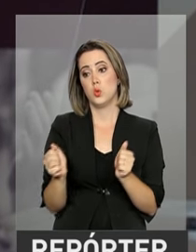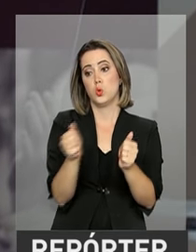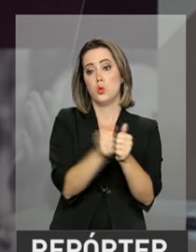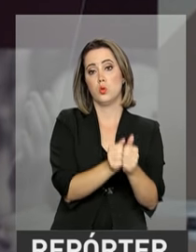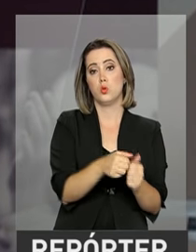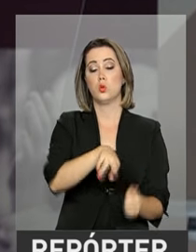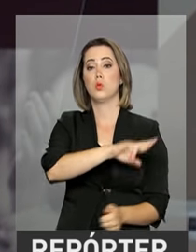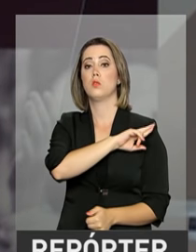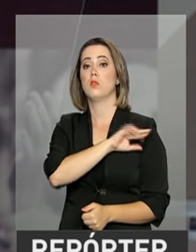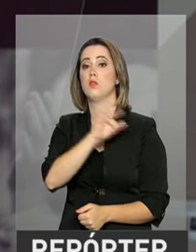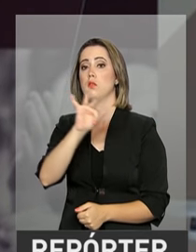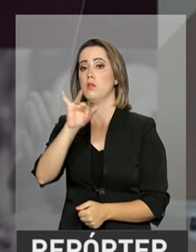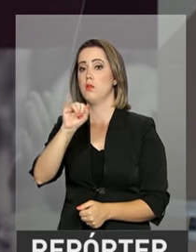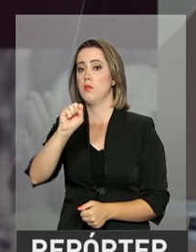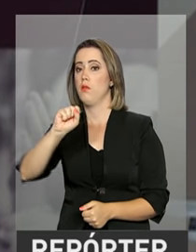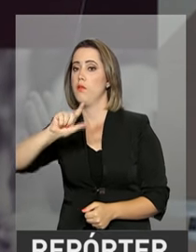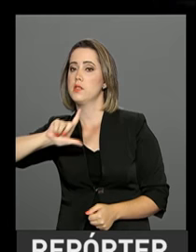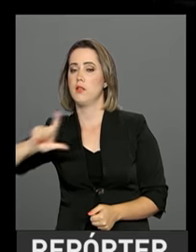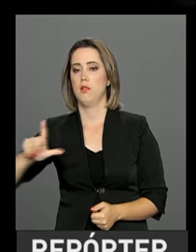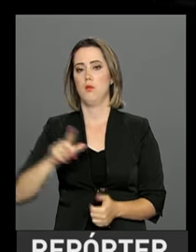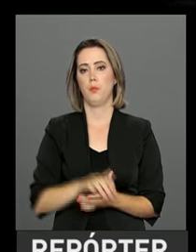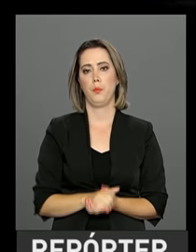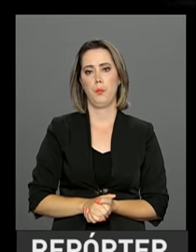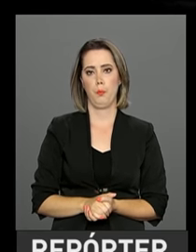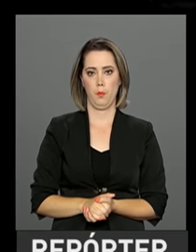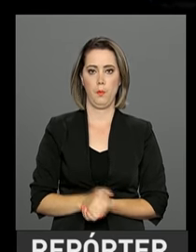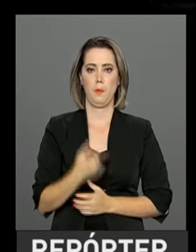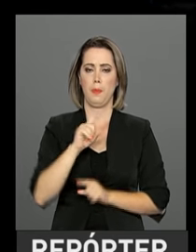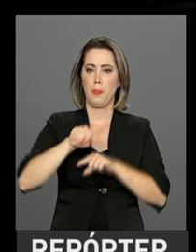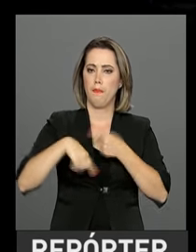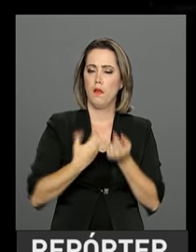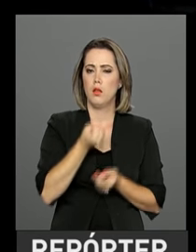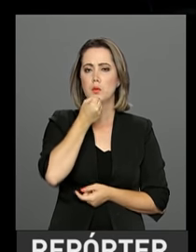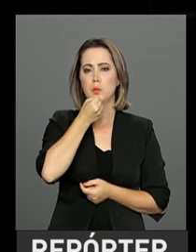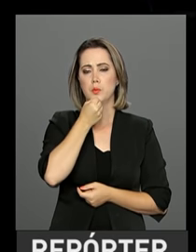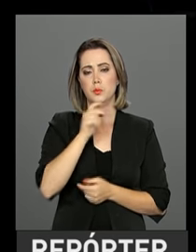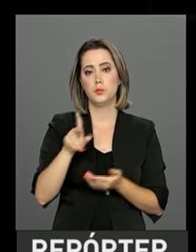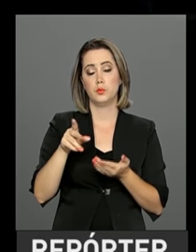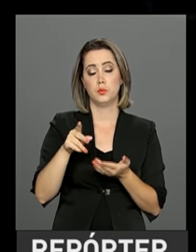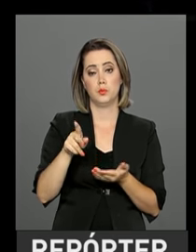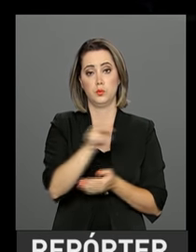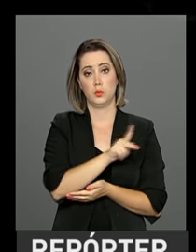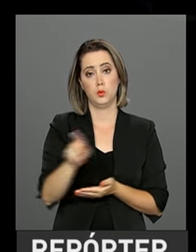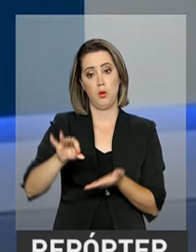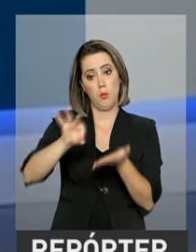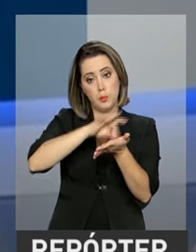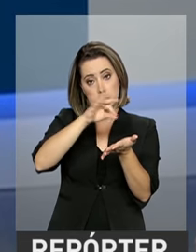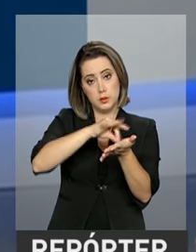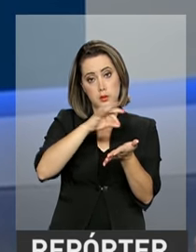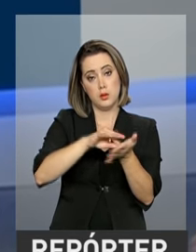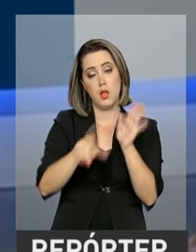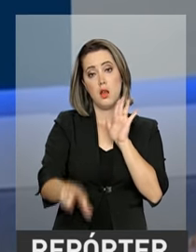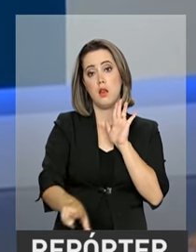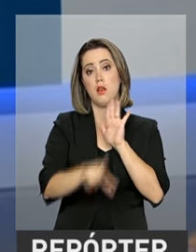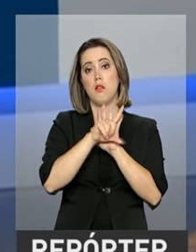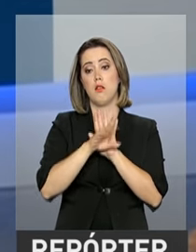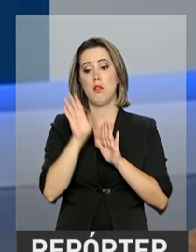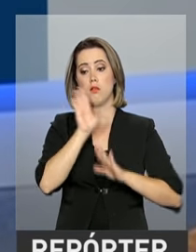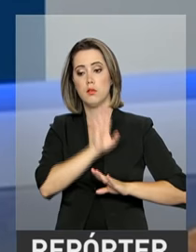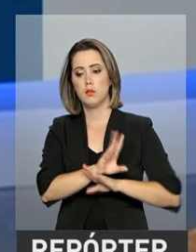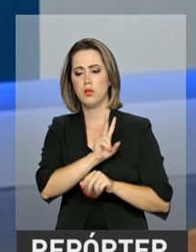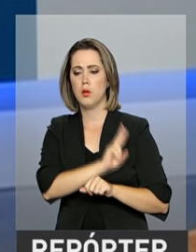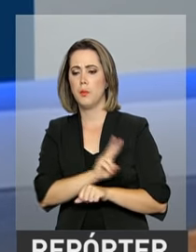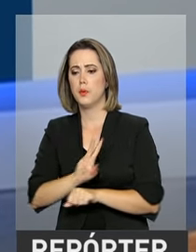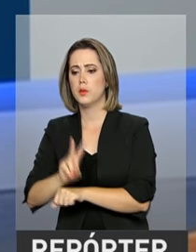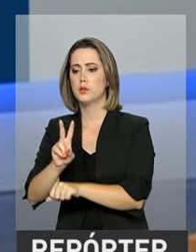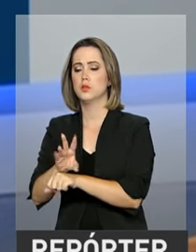da responsabilidade fiscal. Após o discurso, o presidente assinou a sanção de uma nova lei que reforça os direitos, a